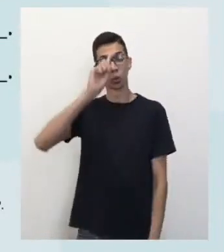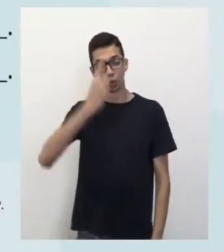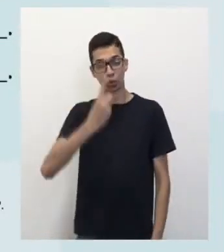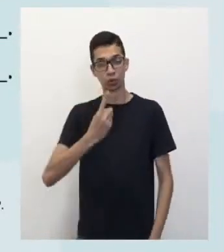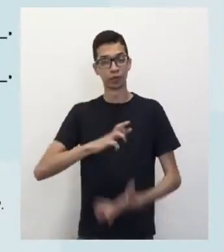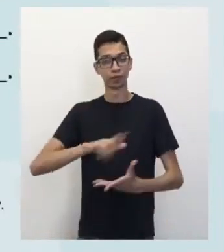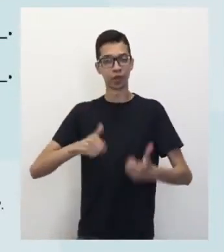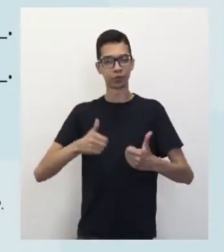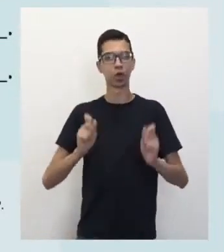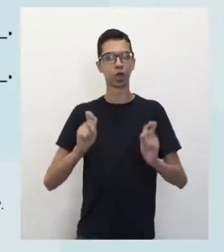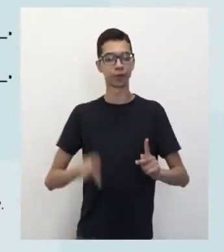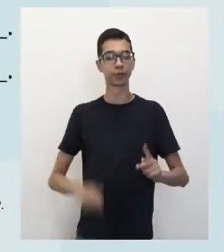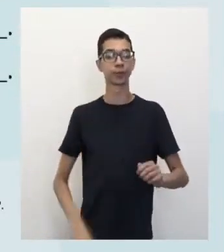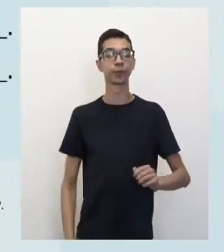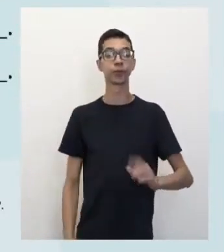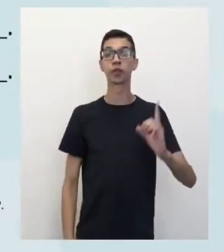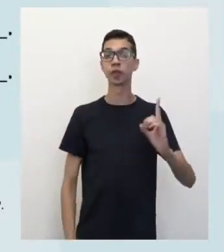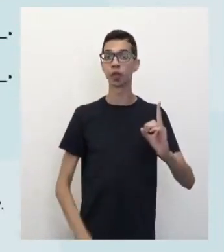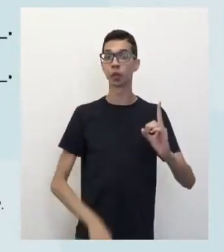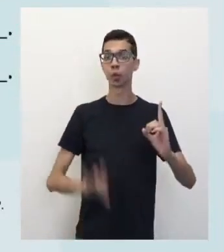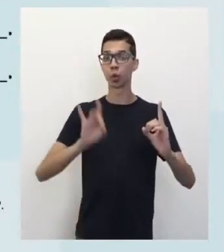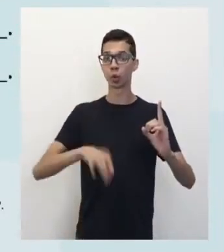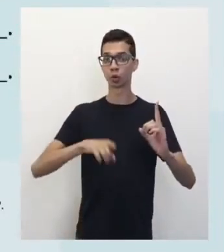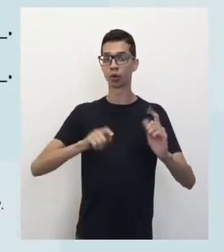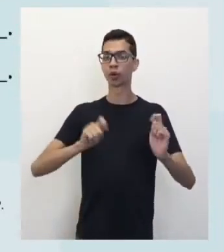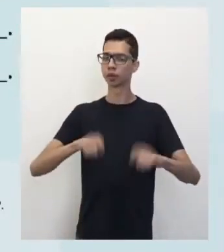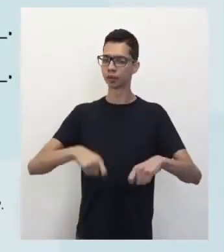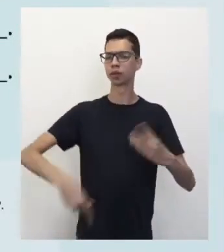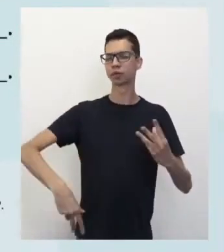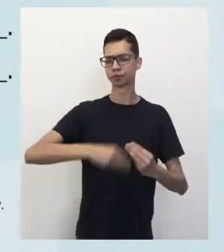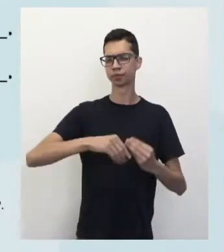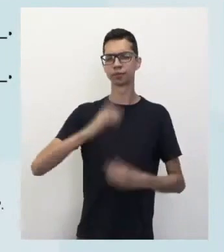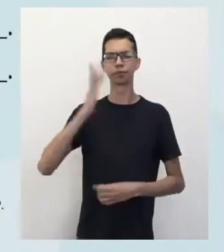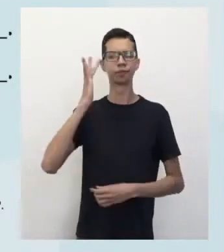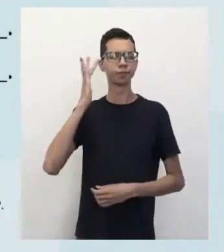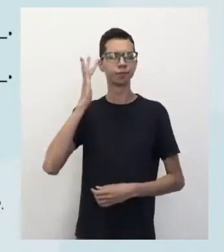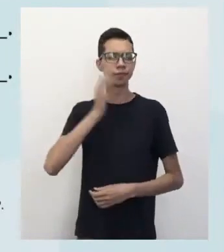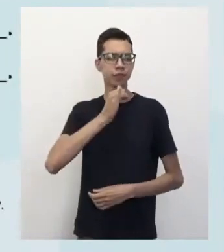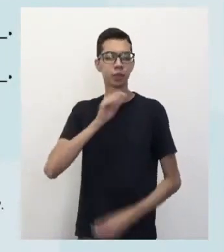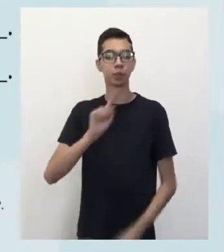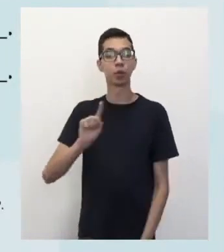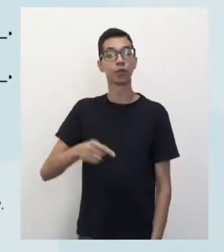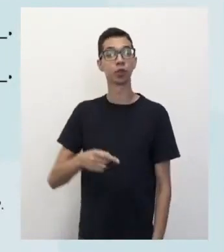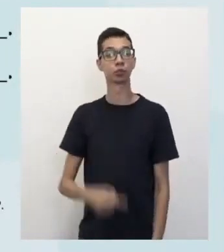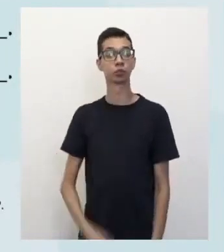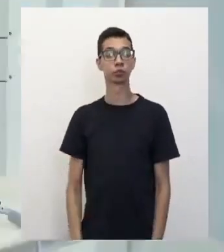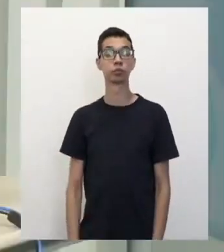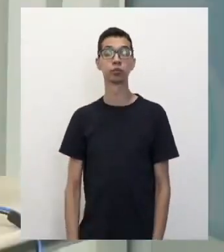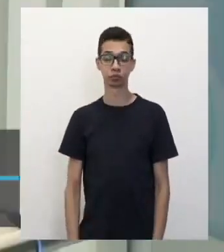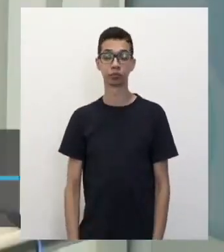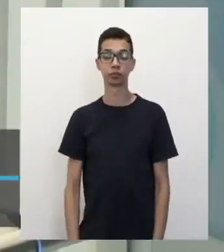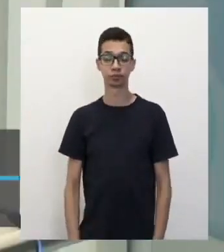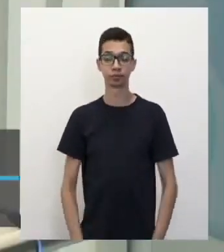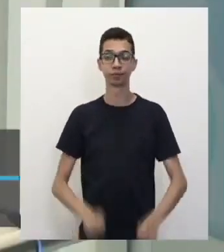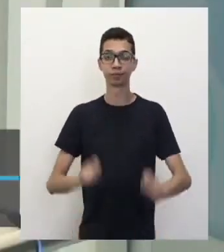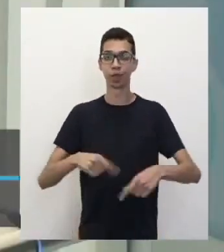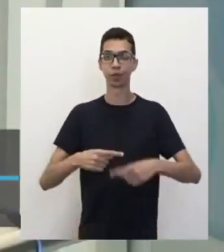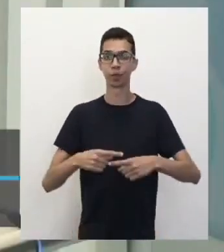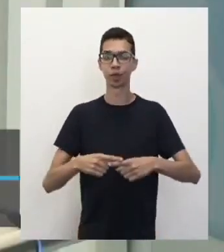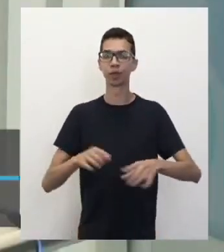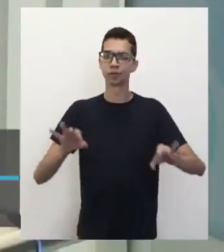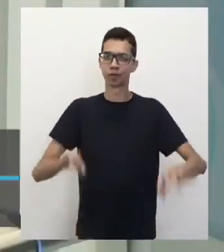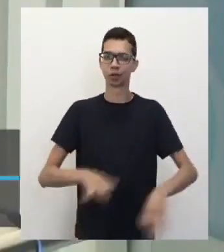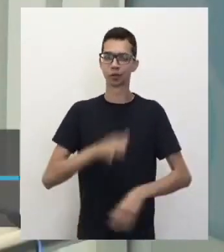E o último, a D, vocês poderiam acrescentar, se achar necessário, uma vírgula para colocar a conjunção, porque é o ideal, né? Coloca